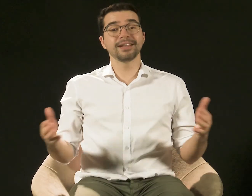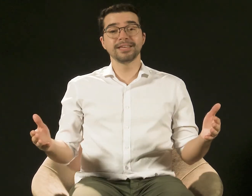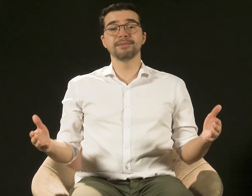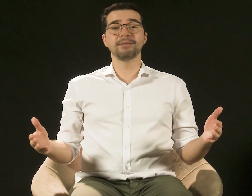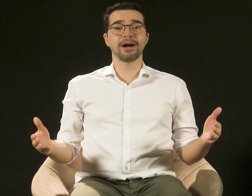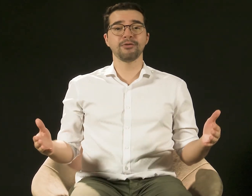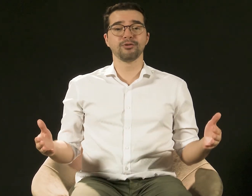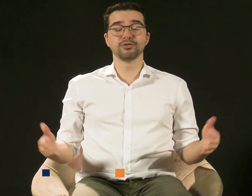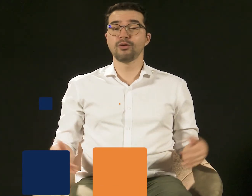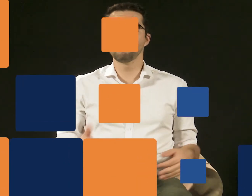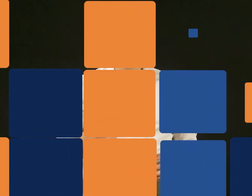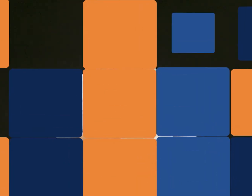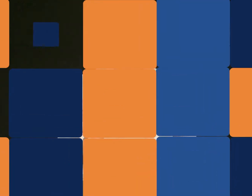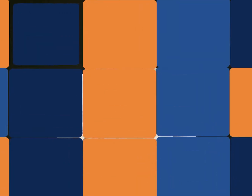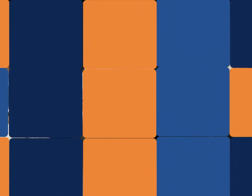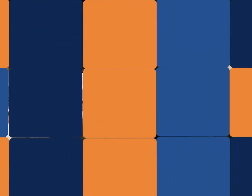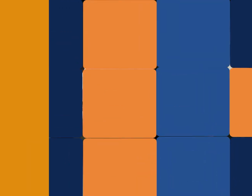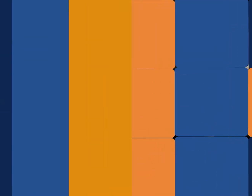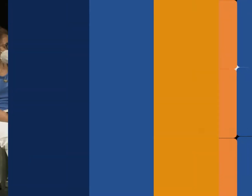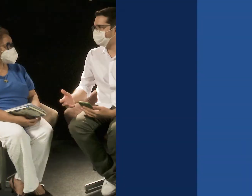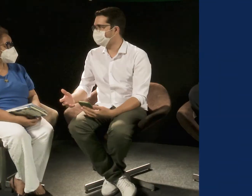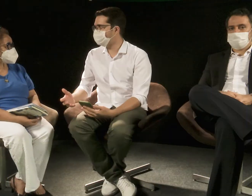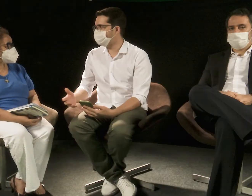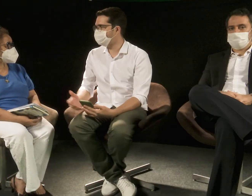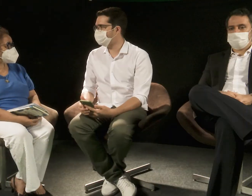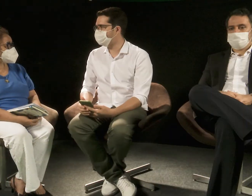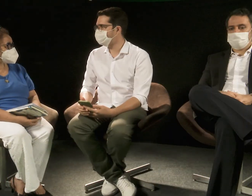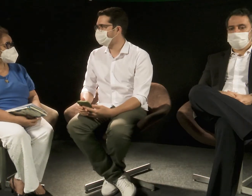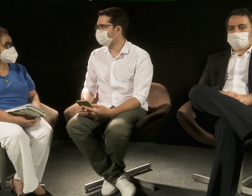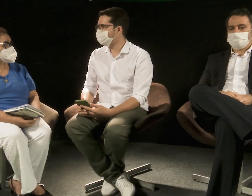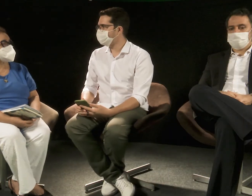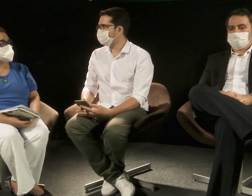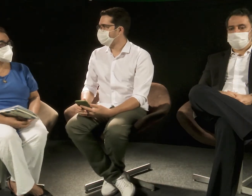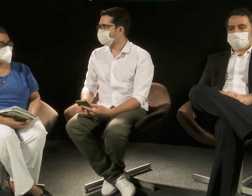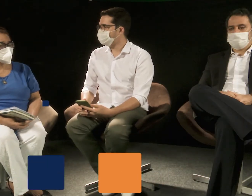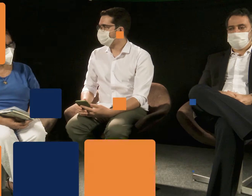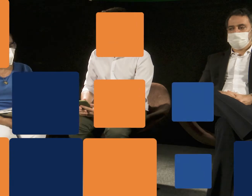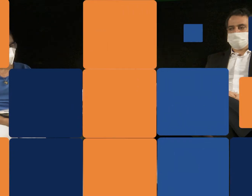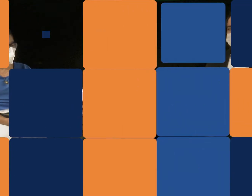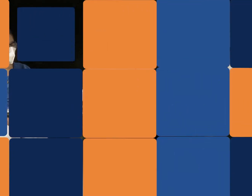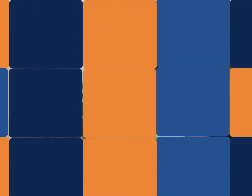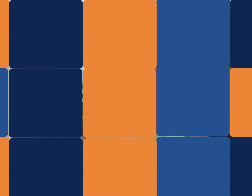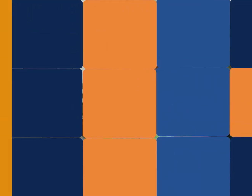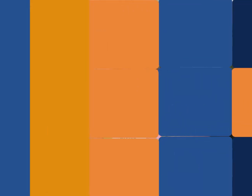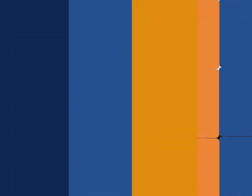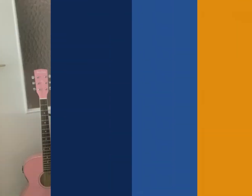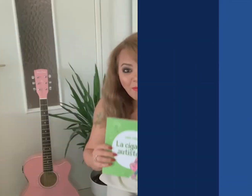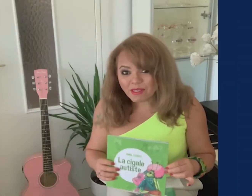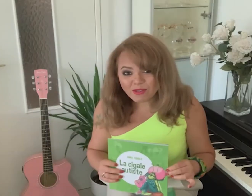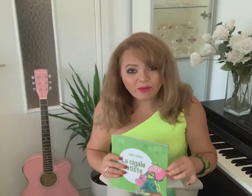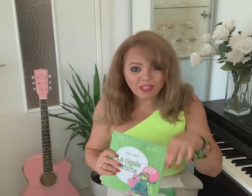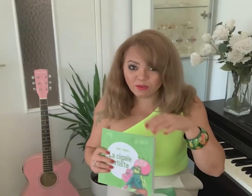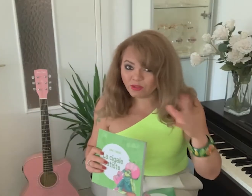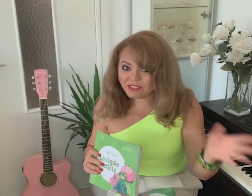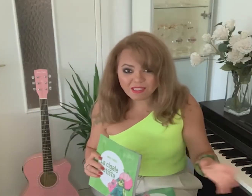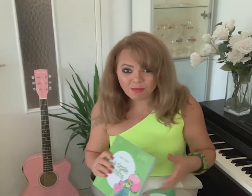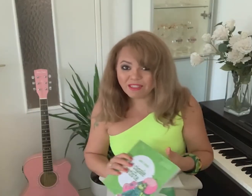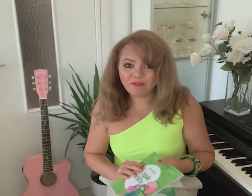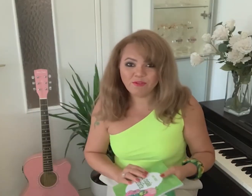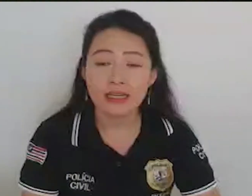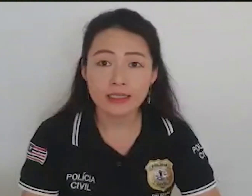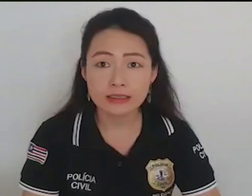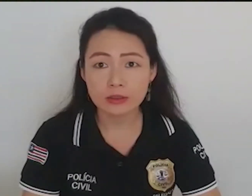pessoal, tô aqui para marcar um encontro com você que quer aprender mais com um programa cheio de informação, cultura e debates educativos. É toda